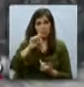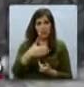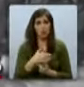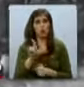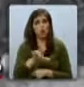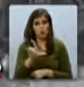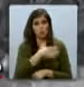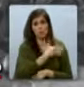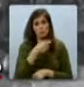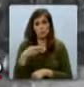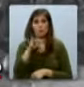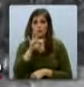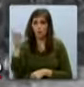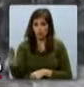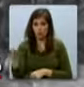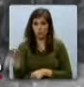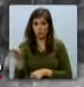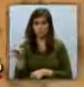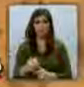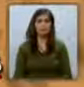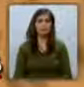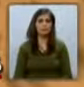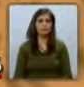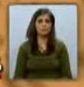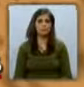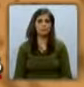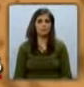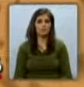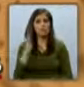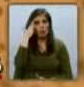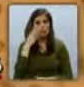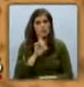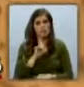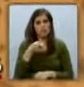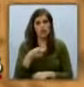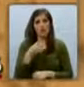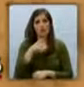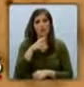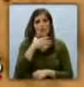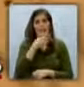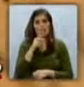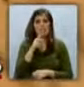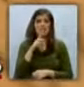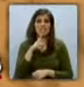de 1944. Era o número 69369.